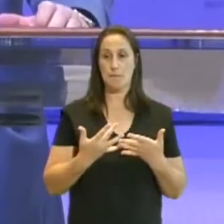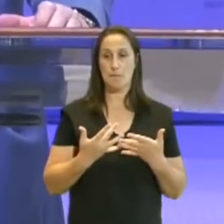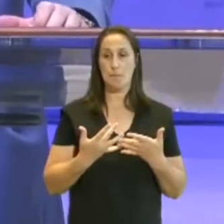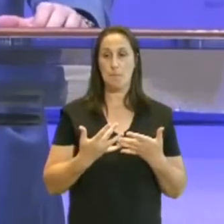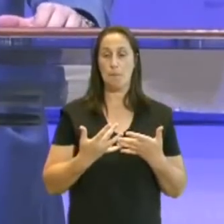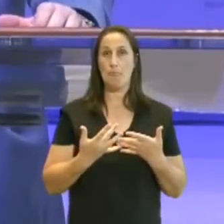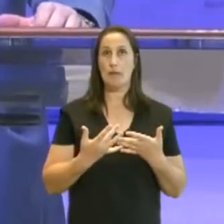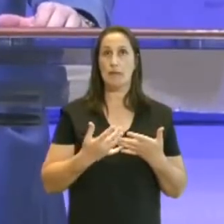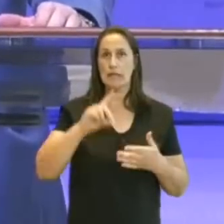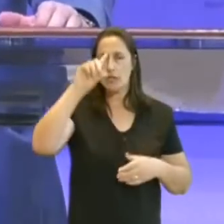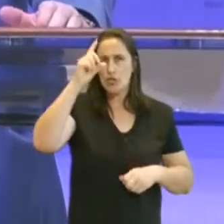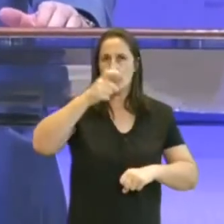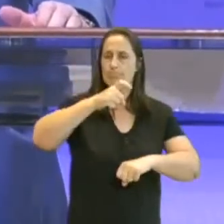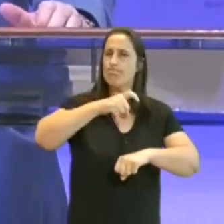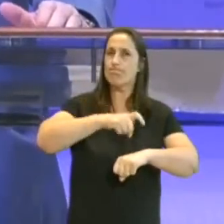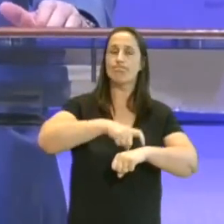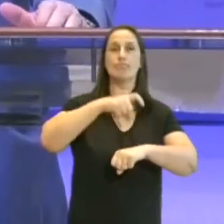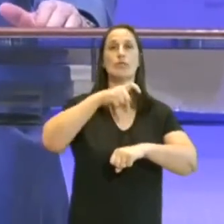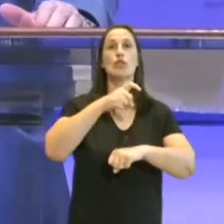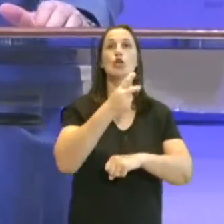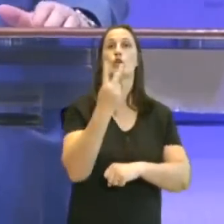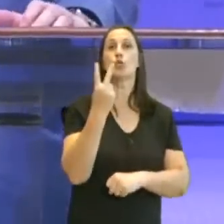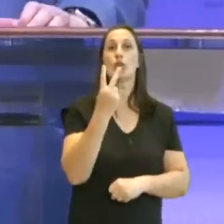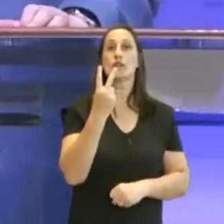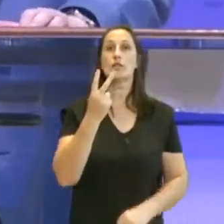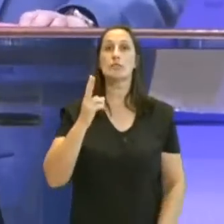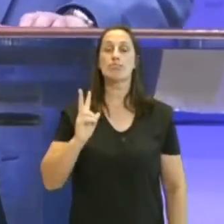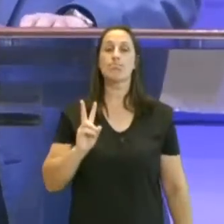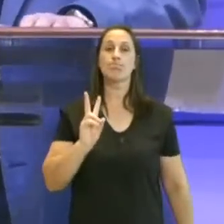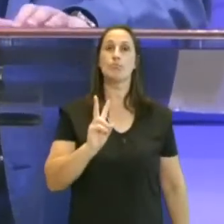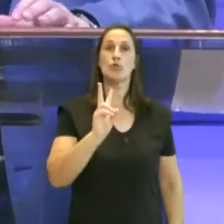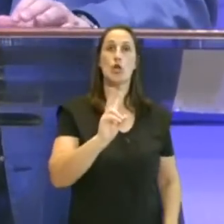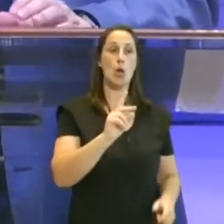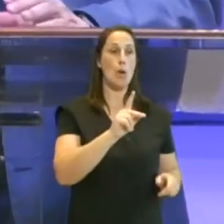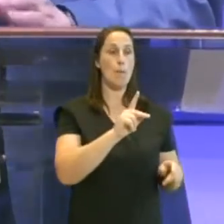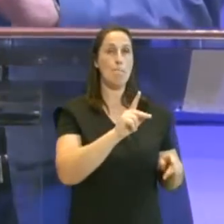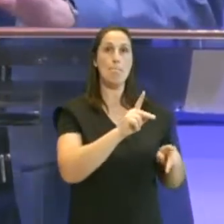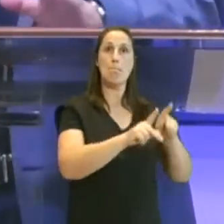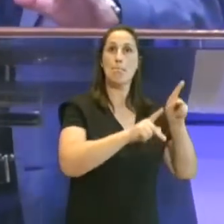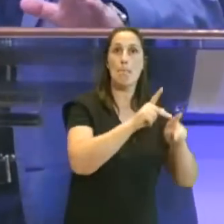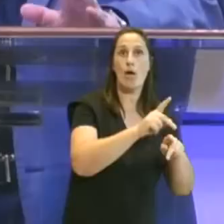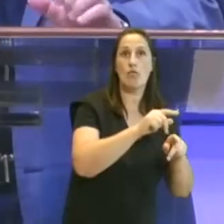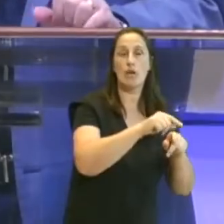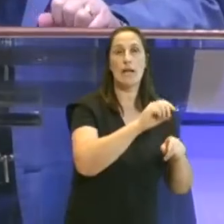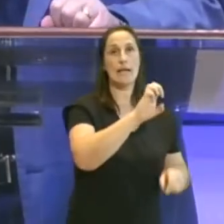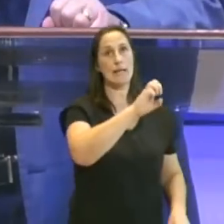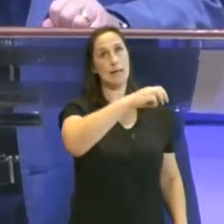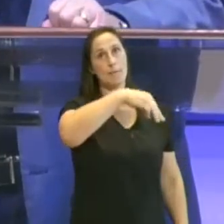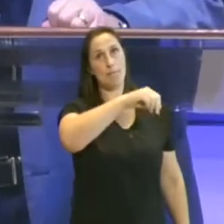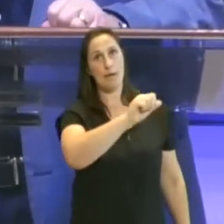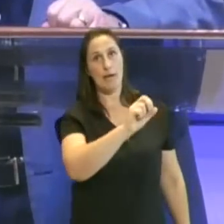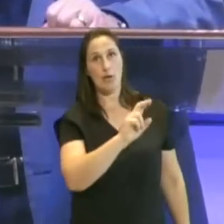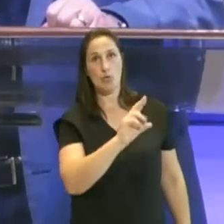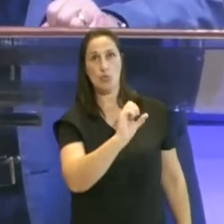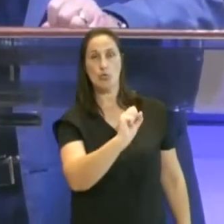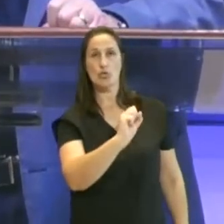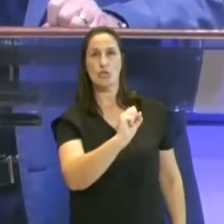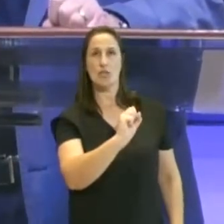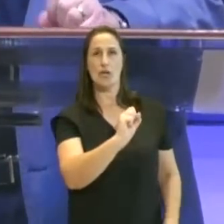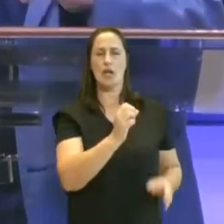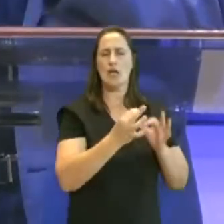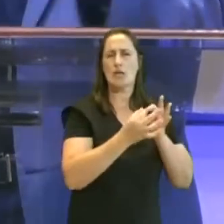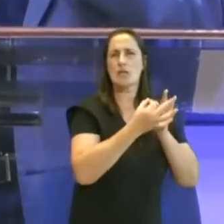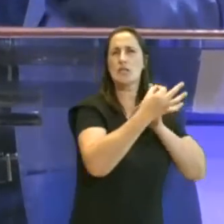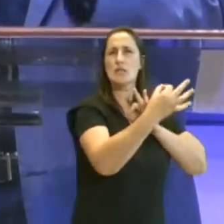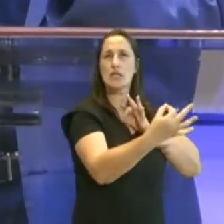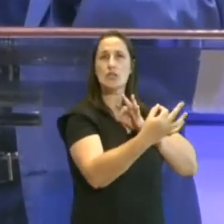naquele mesmo dia, 2 deles estavam indo para um povoado chamado Emaús, a 11 quilômetros de Jerusalém. No